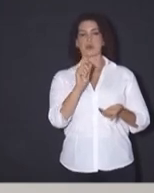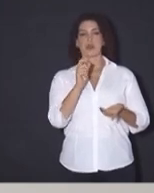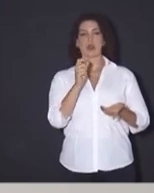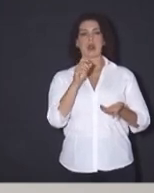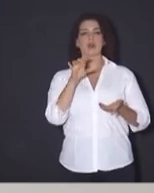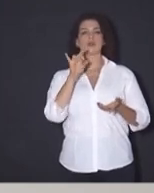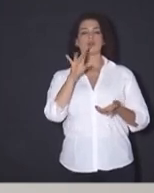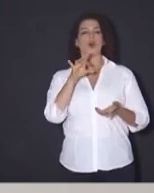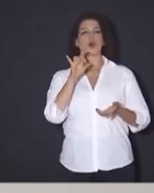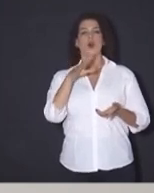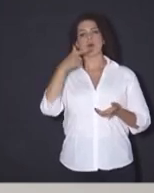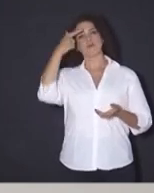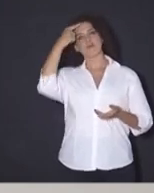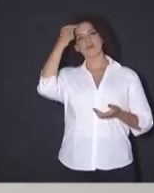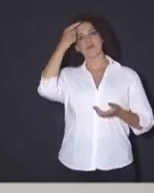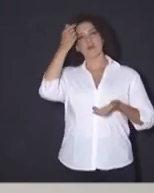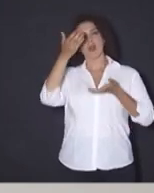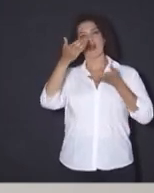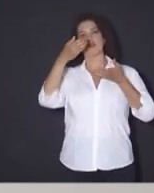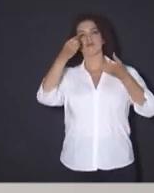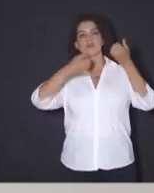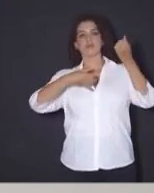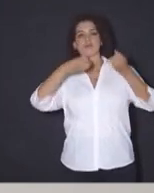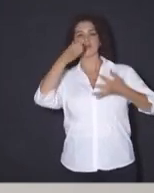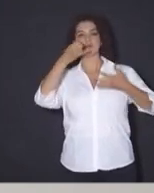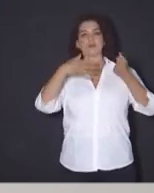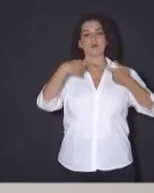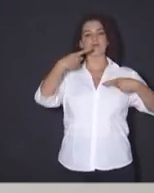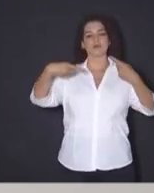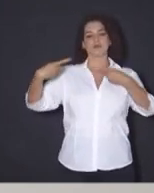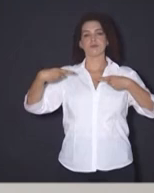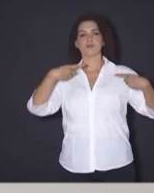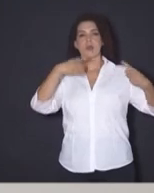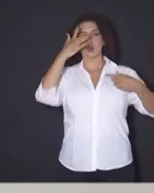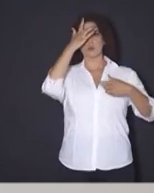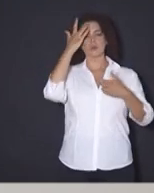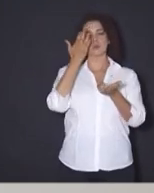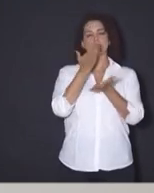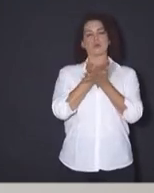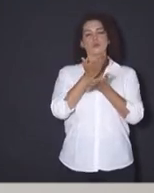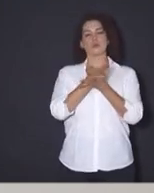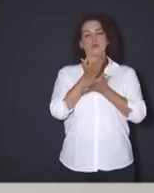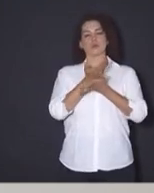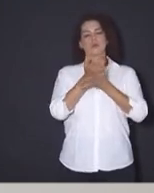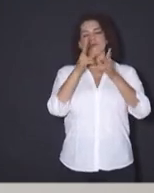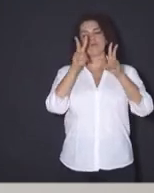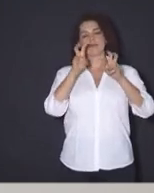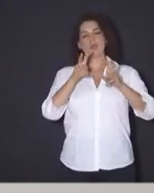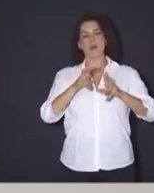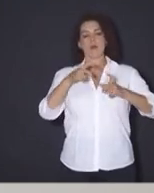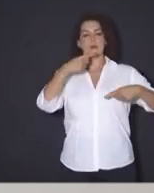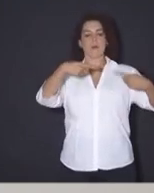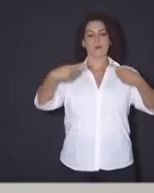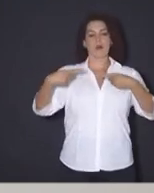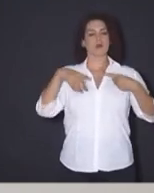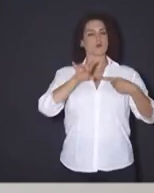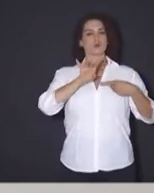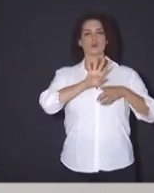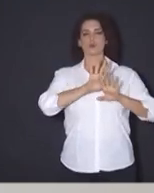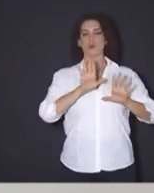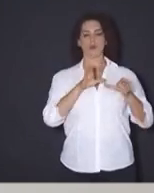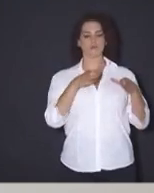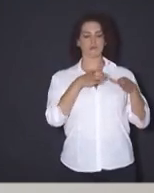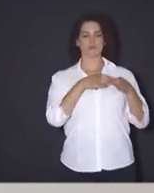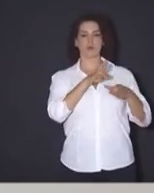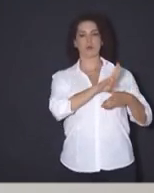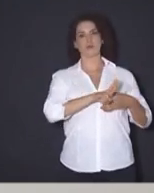academia e entre os estudiosos que se dedicava a esse tema hoje a